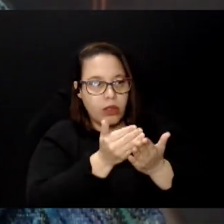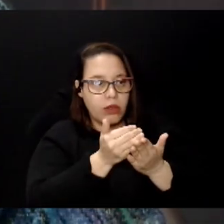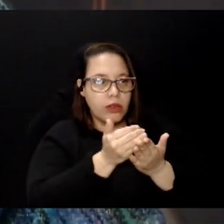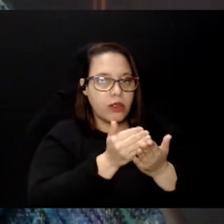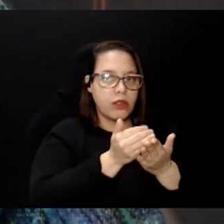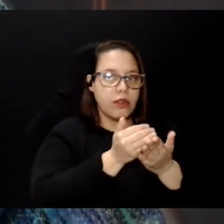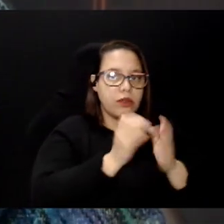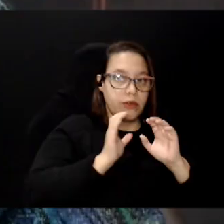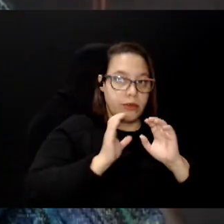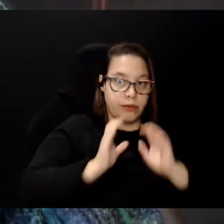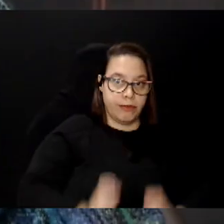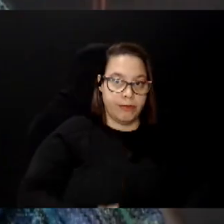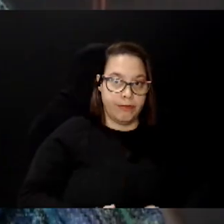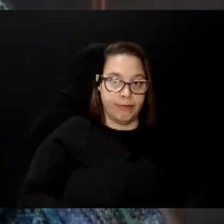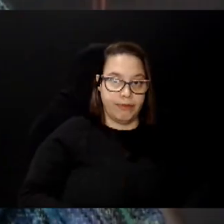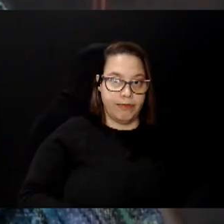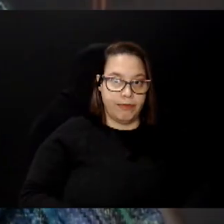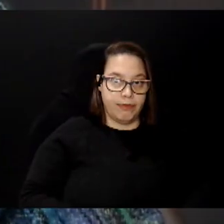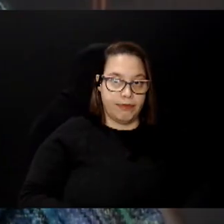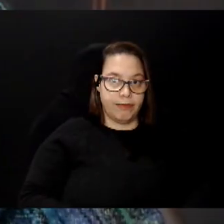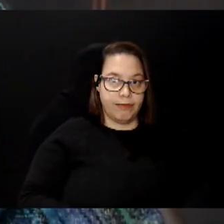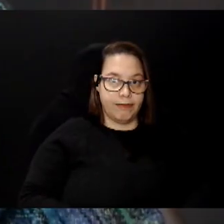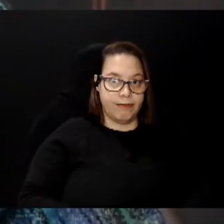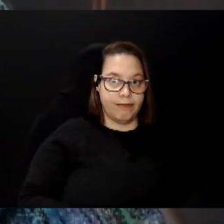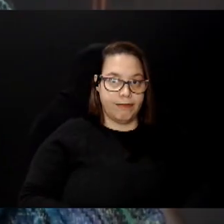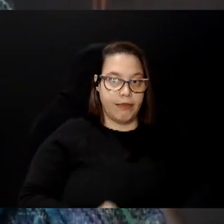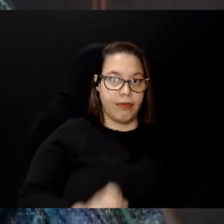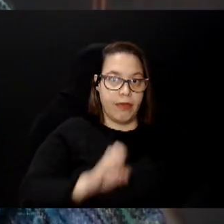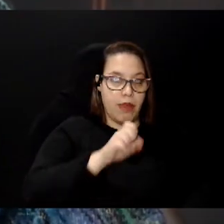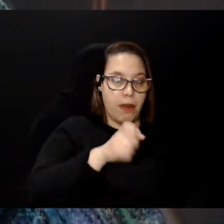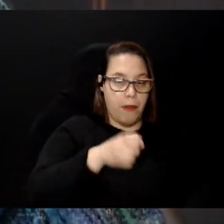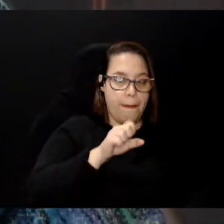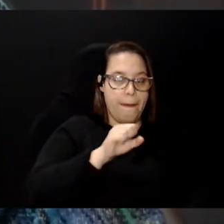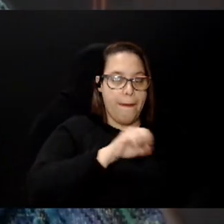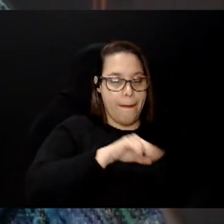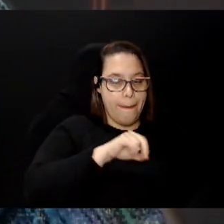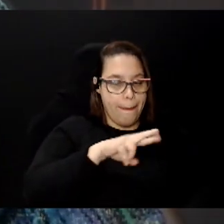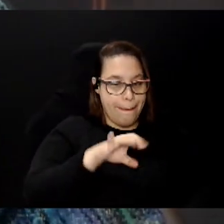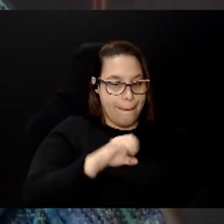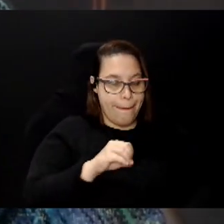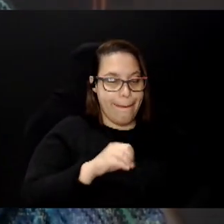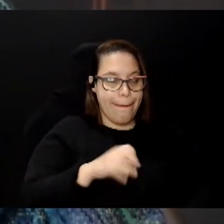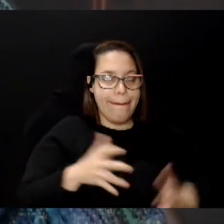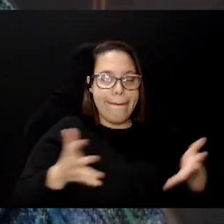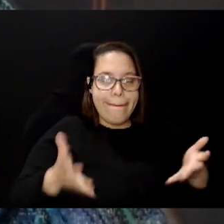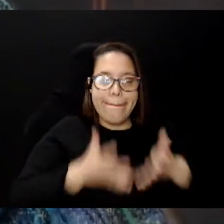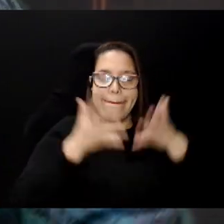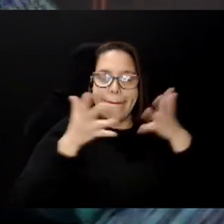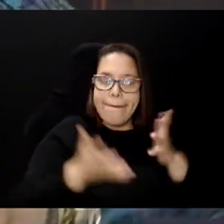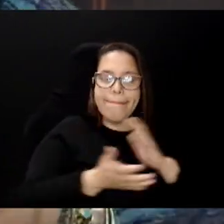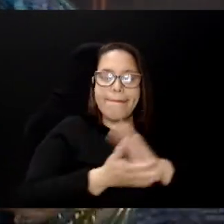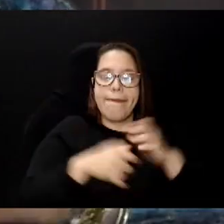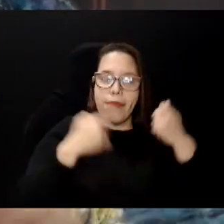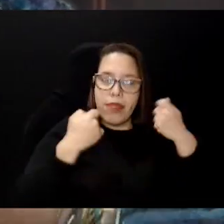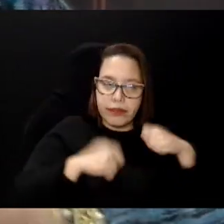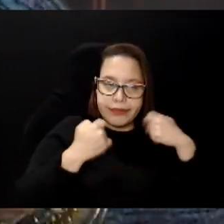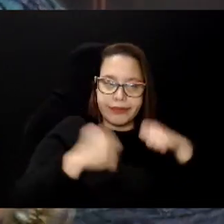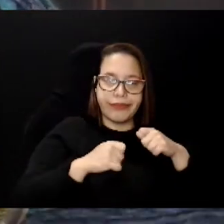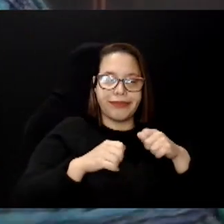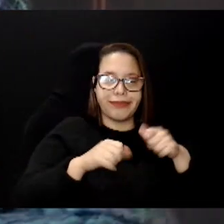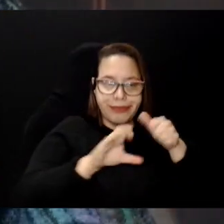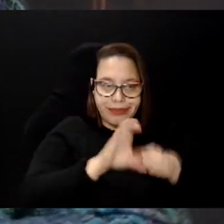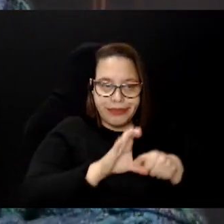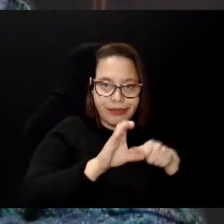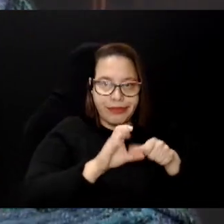de excessivo, e a gente usa a palavra excessiva mesmo, excessiva necessidade de estar o tempo inteiro no